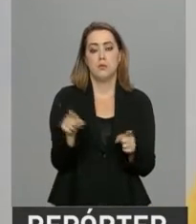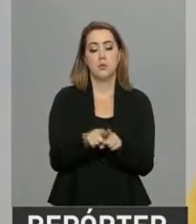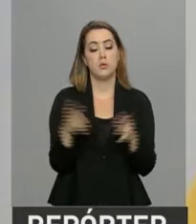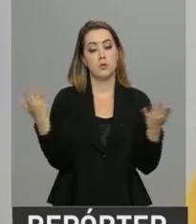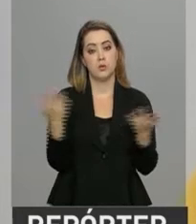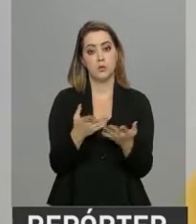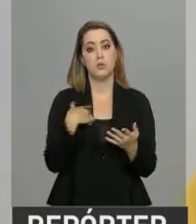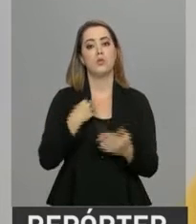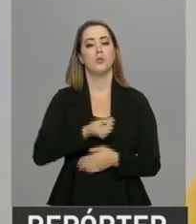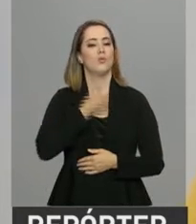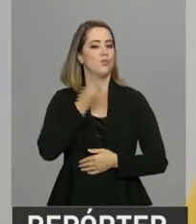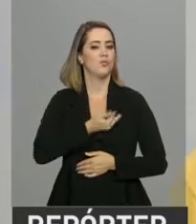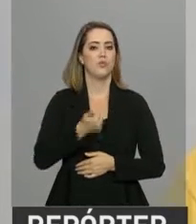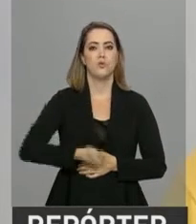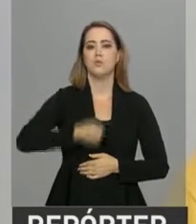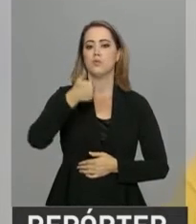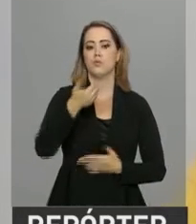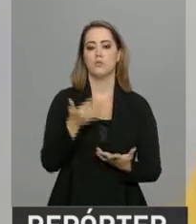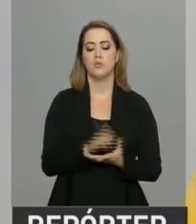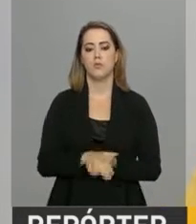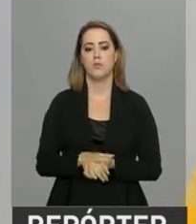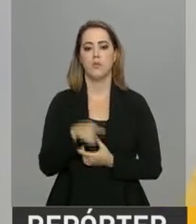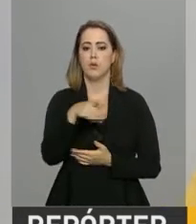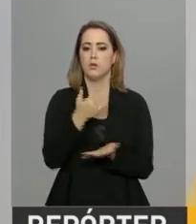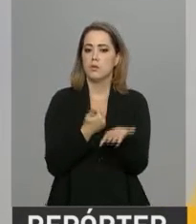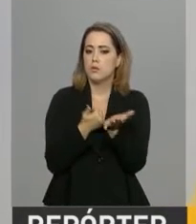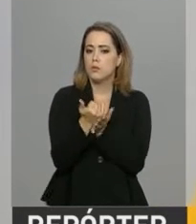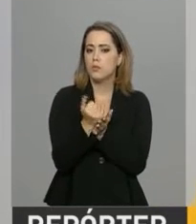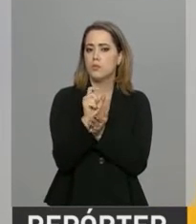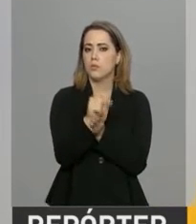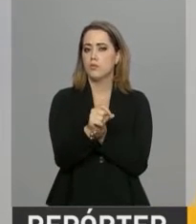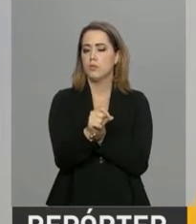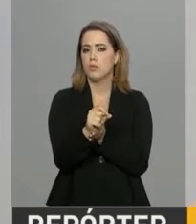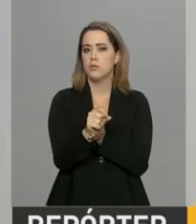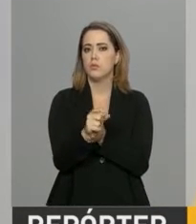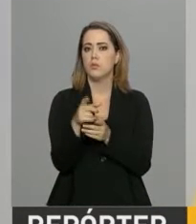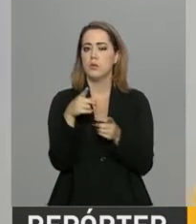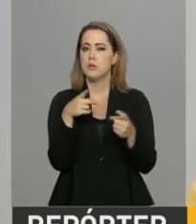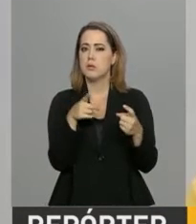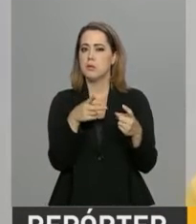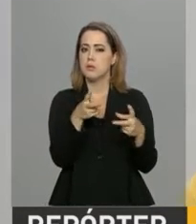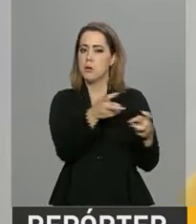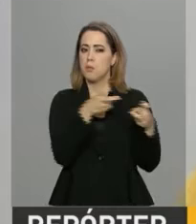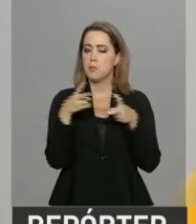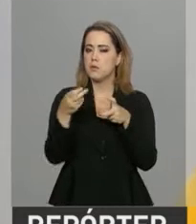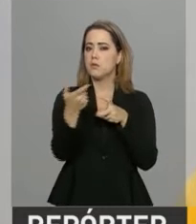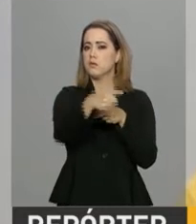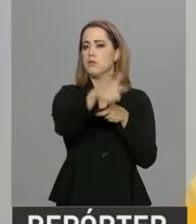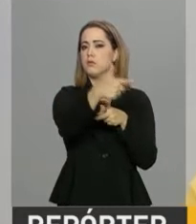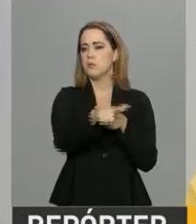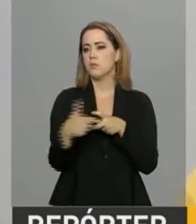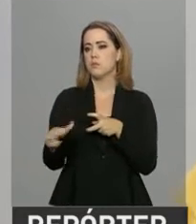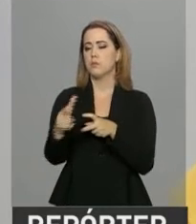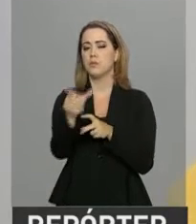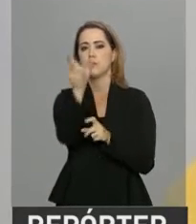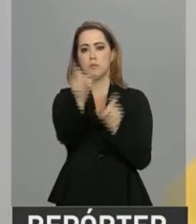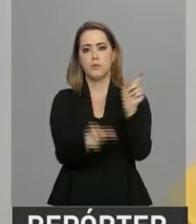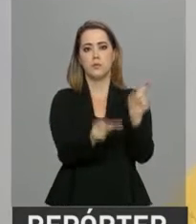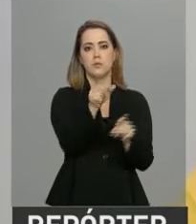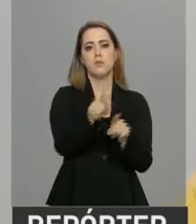hoje eu convivo muito bem com essa situação. Você começa a ter contato com outras pessoas que também fizeram,